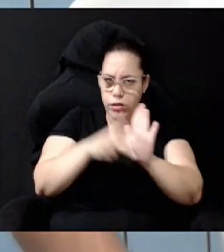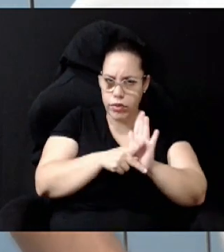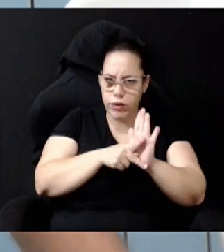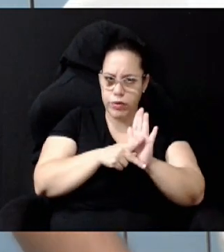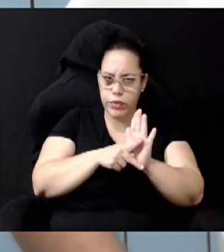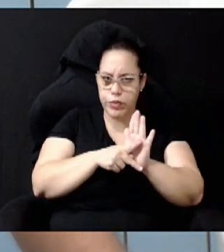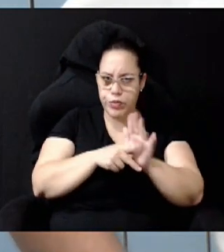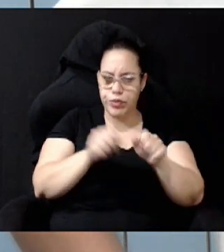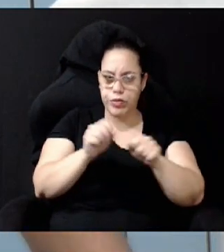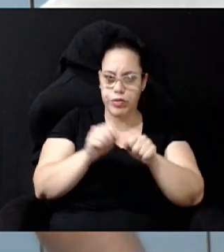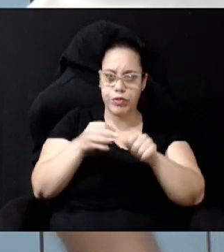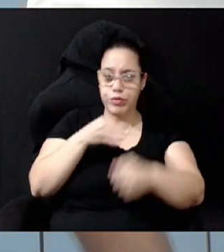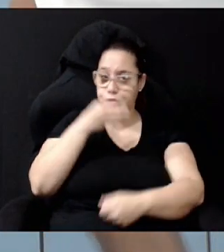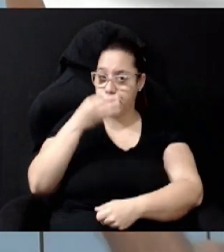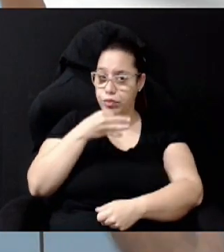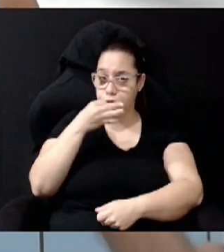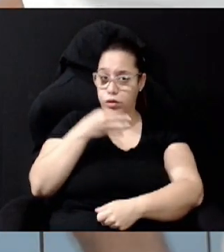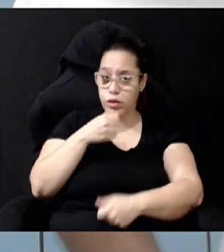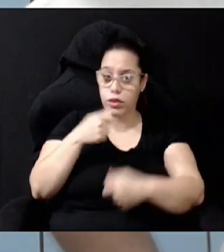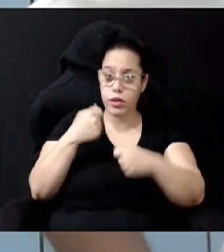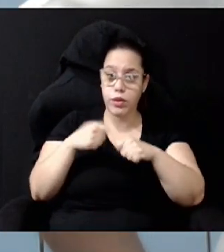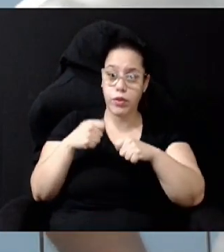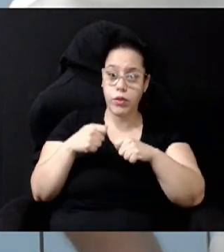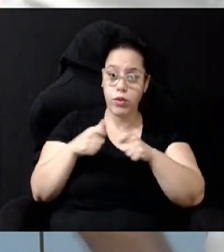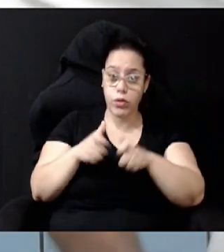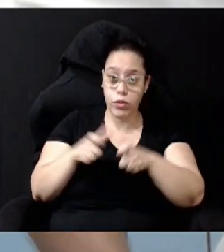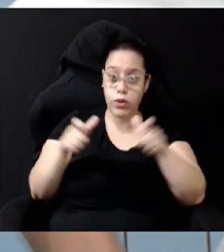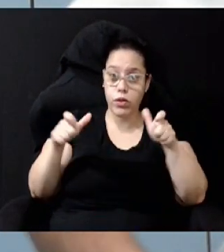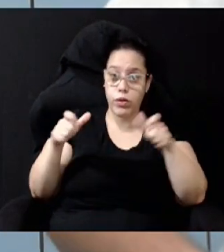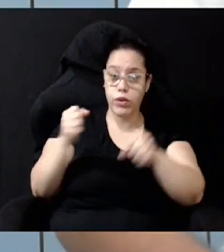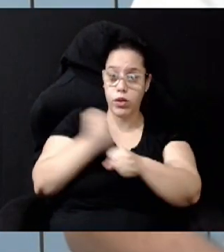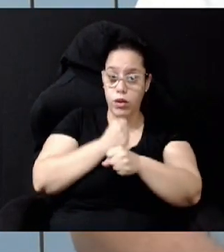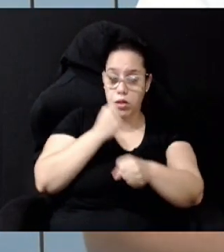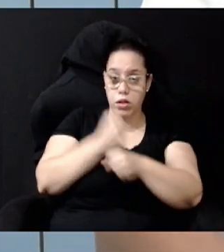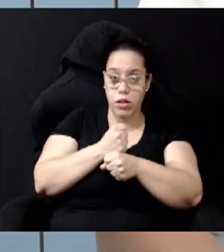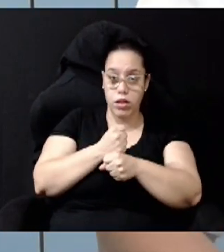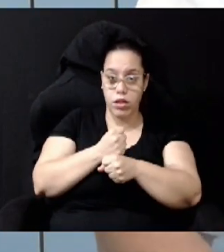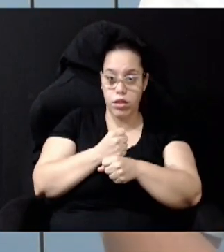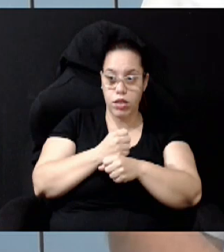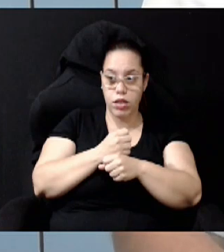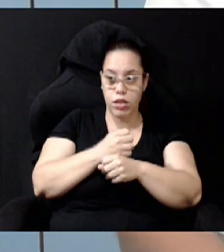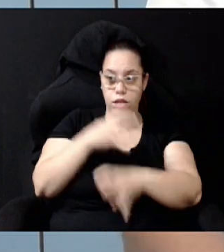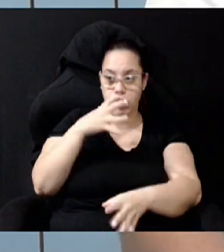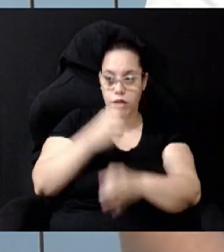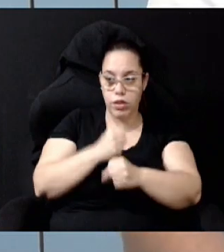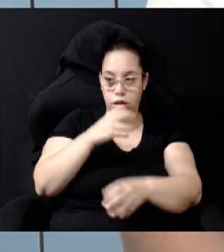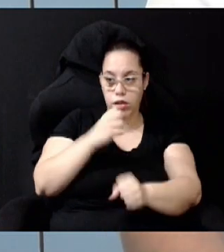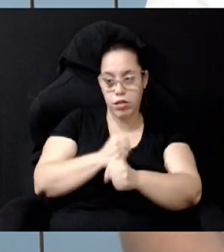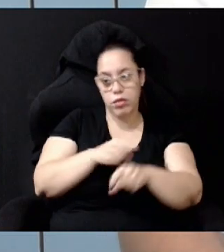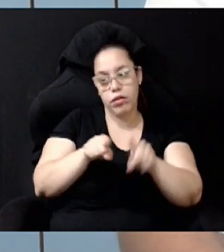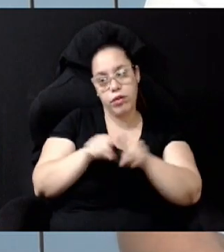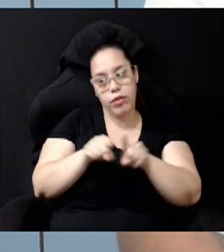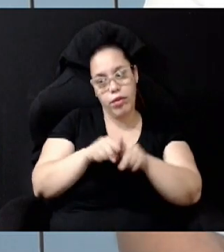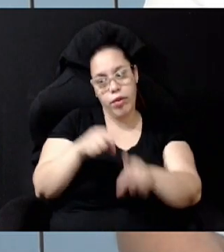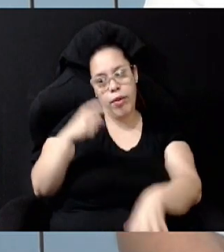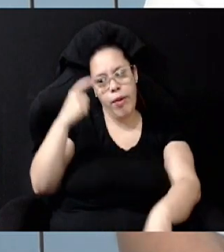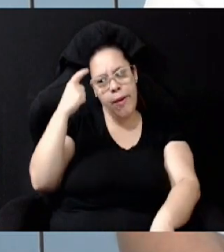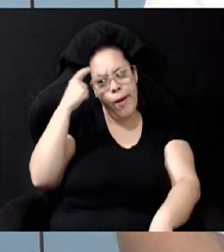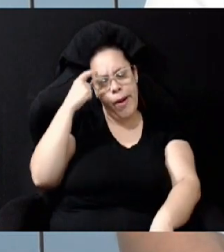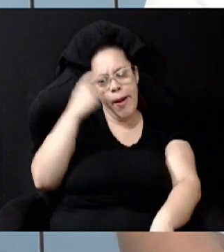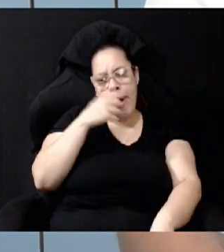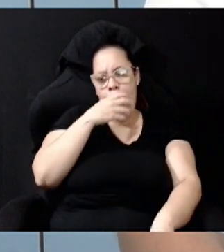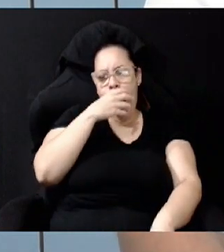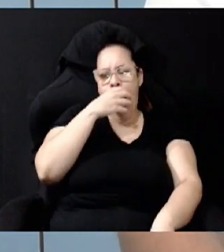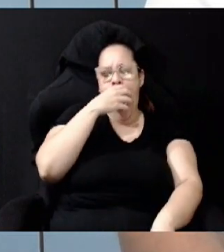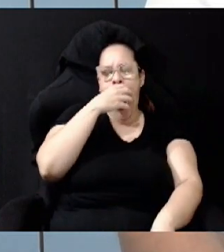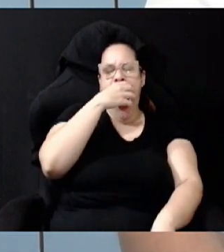crítica, dizendo, não, precisa de grandes obras de engenharia também. Eu eu tendo a concordar com